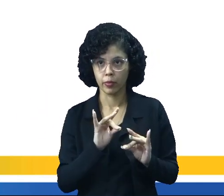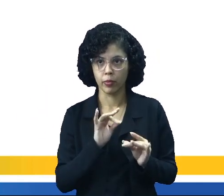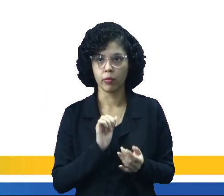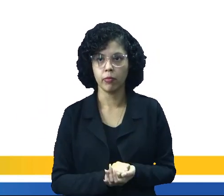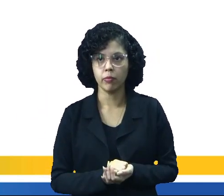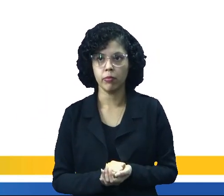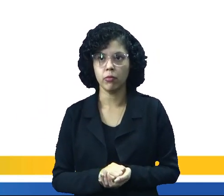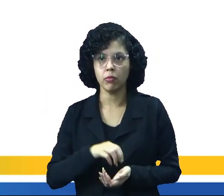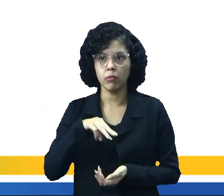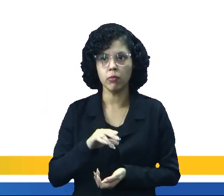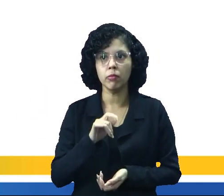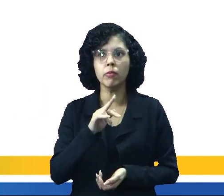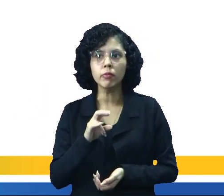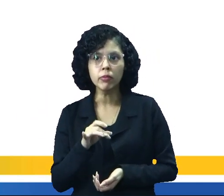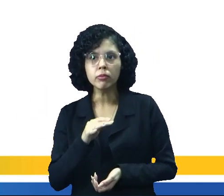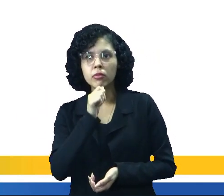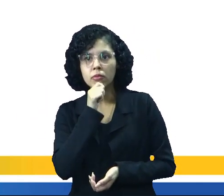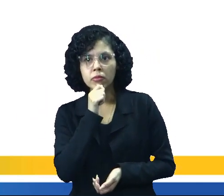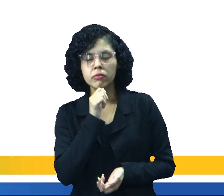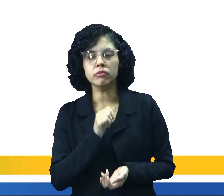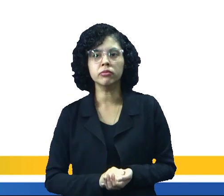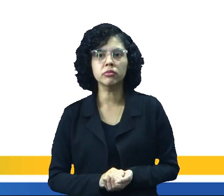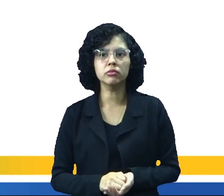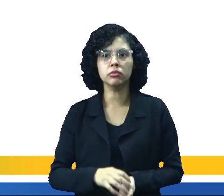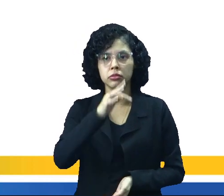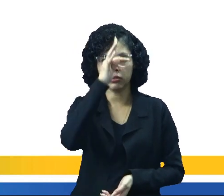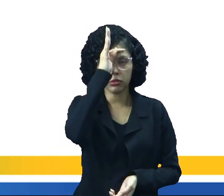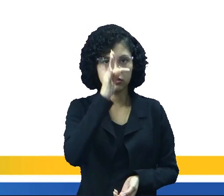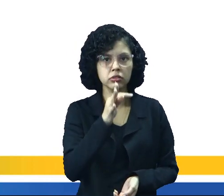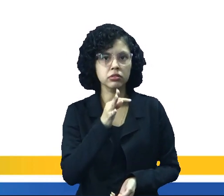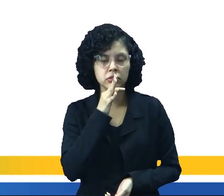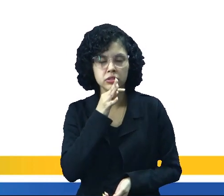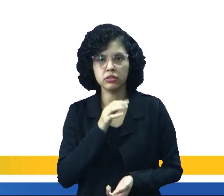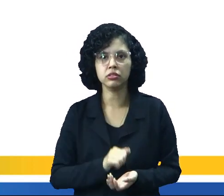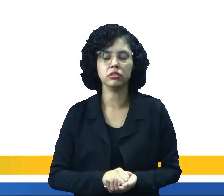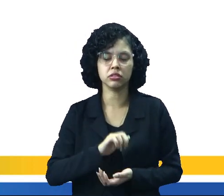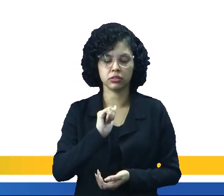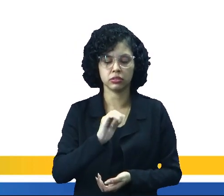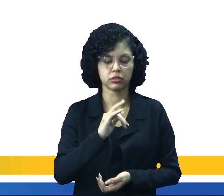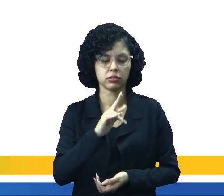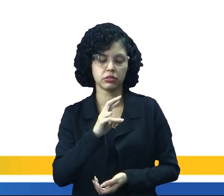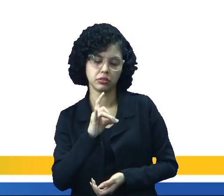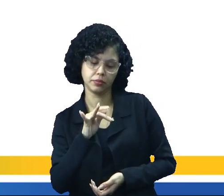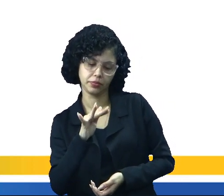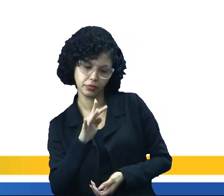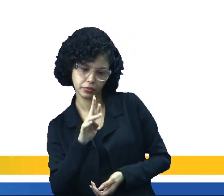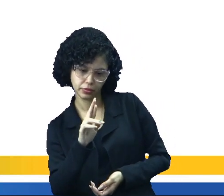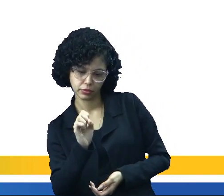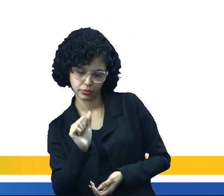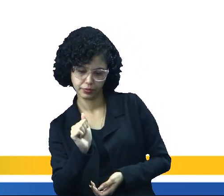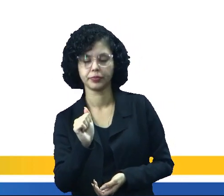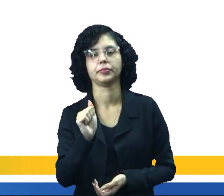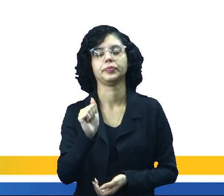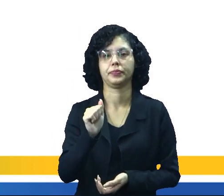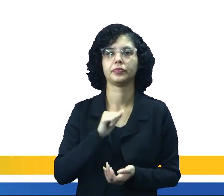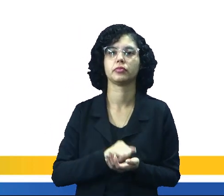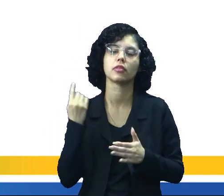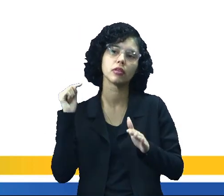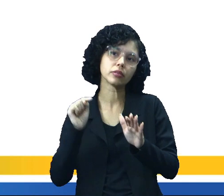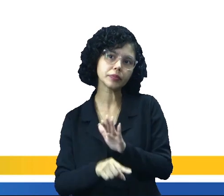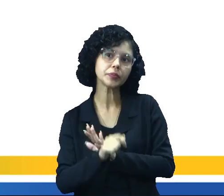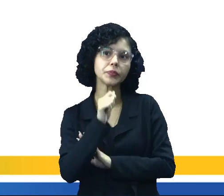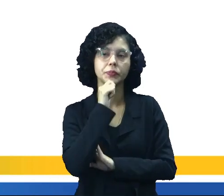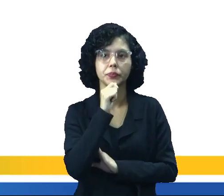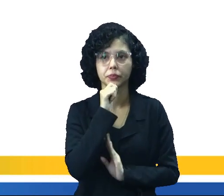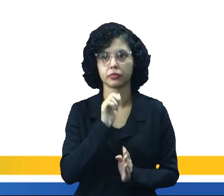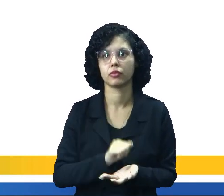aos moldes renascentistas, tradicionalistas e academicistas, né? Então, dentro